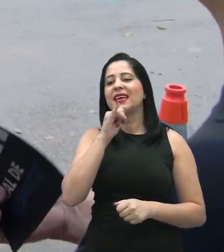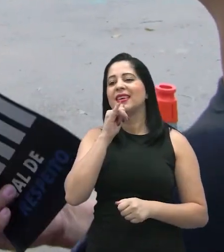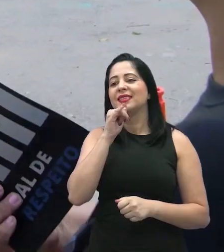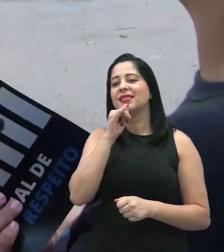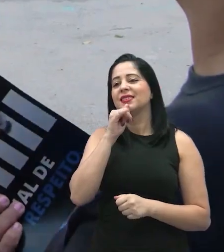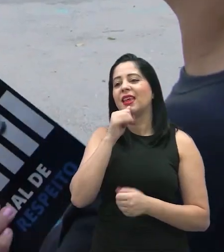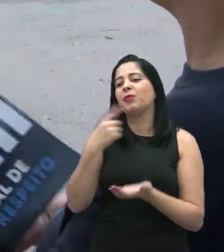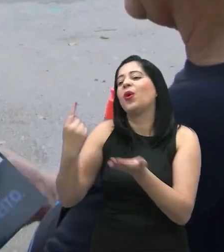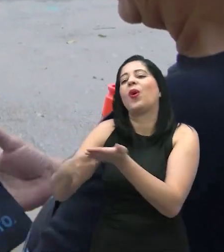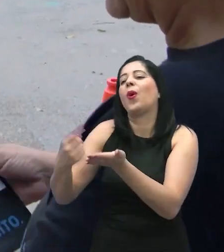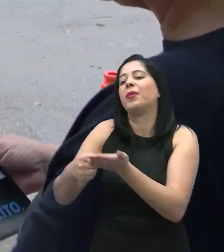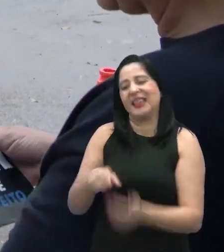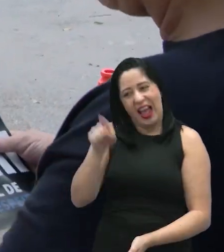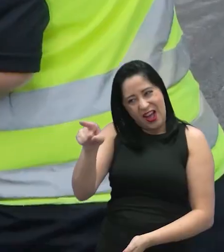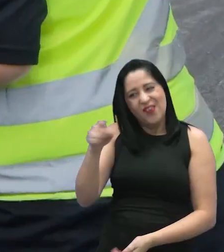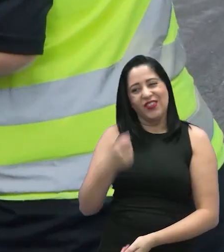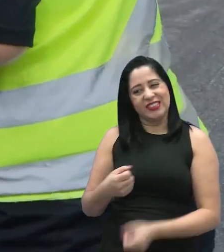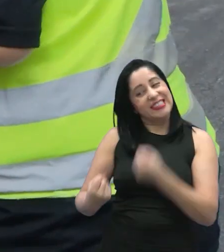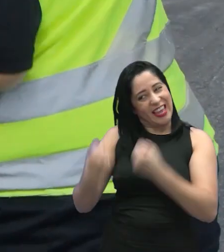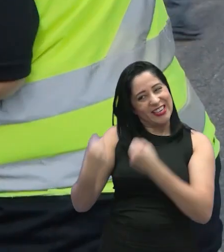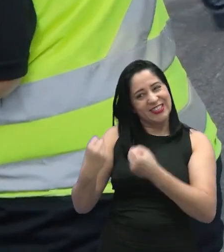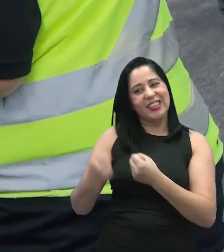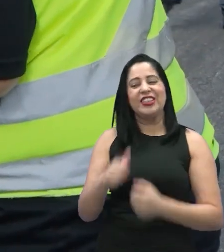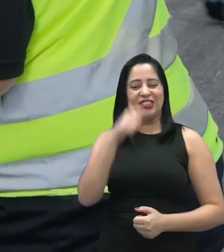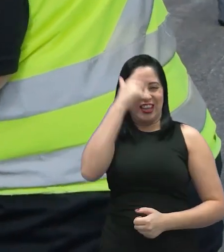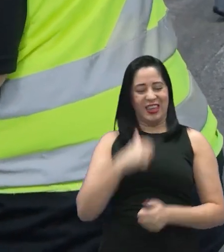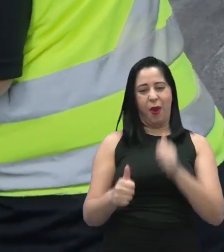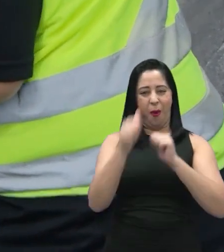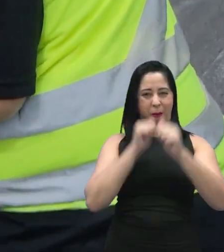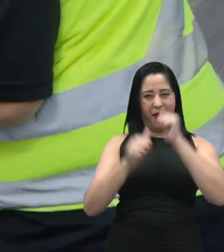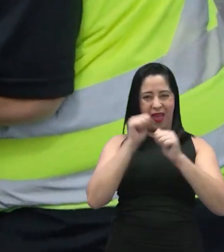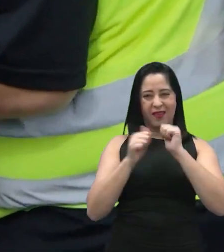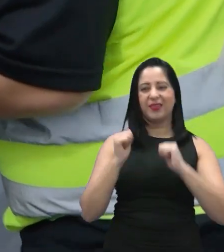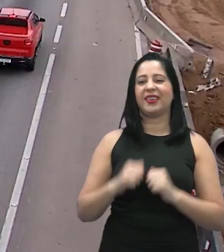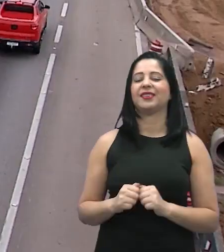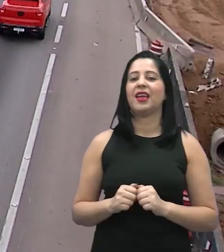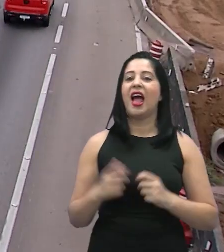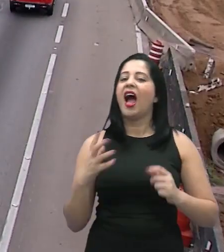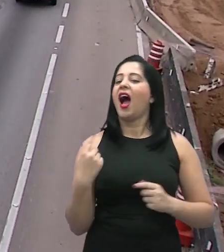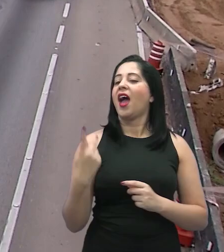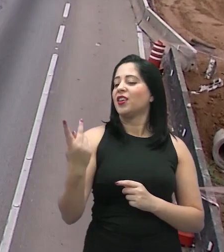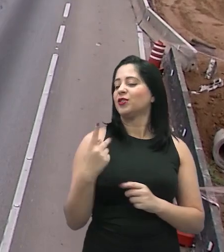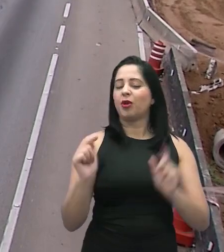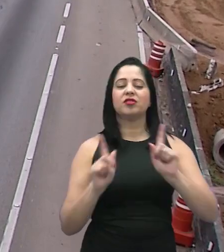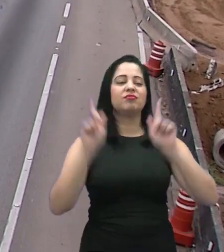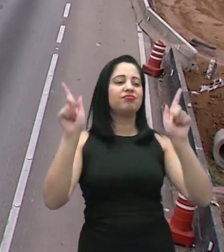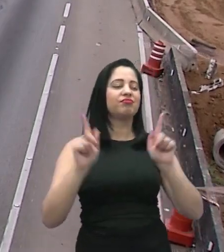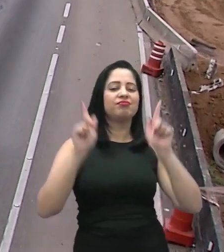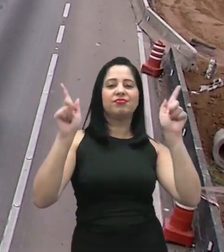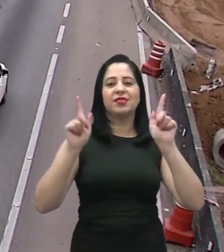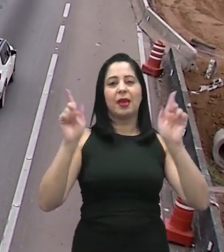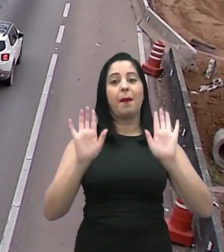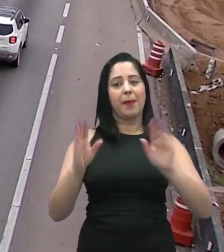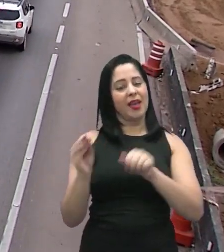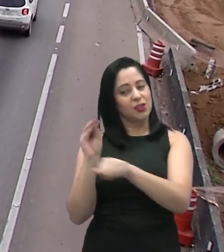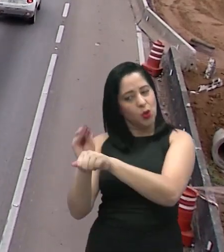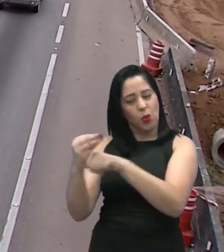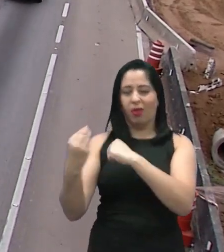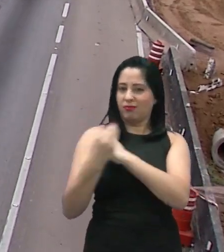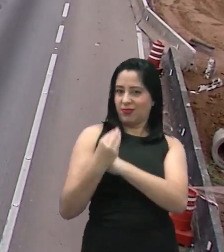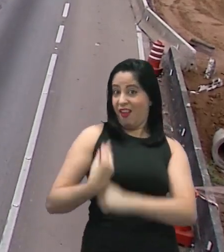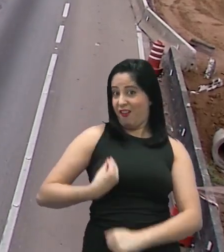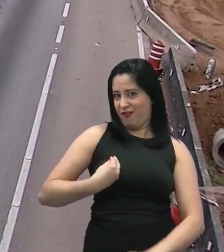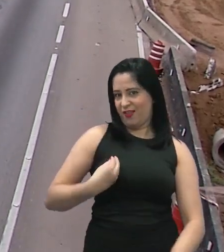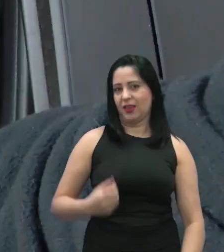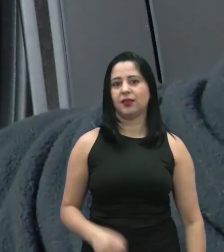da rodada é sempre válida. Assim, todo mundo se diverte sem correr risco de prejudicar a própria vida e